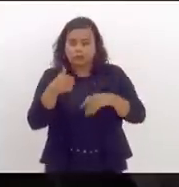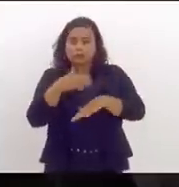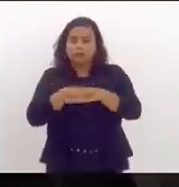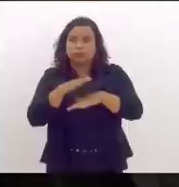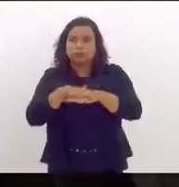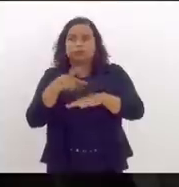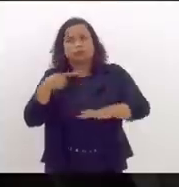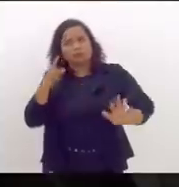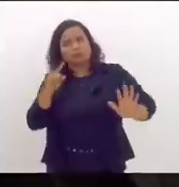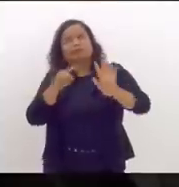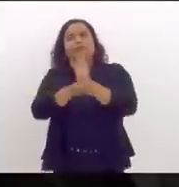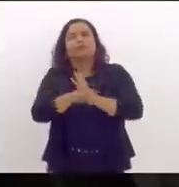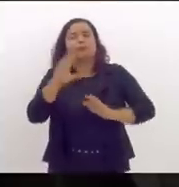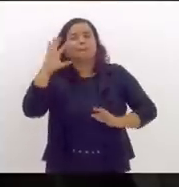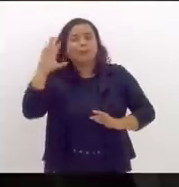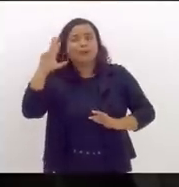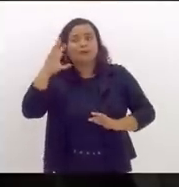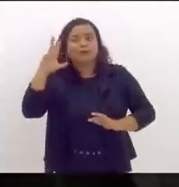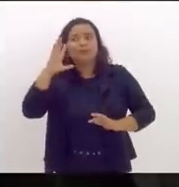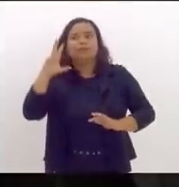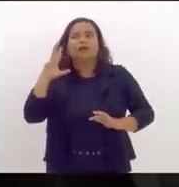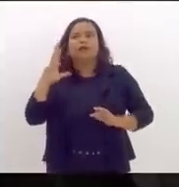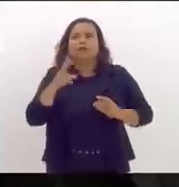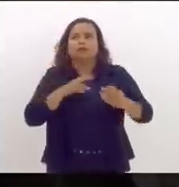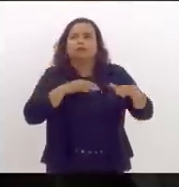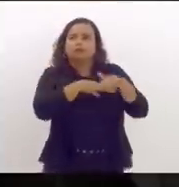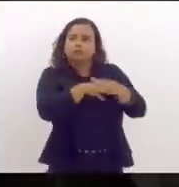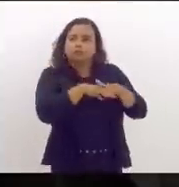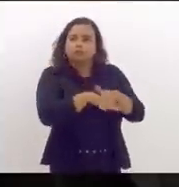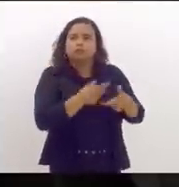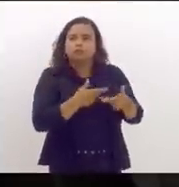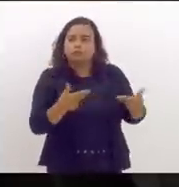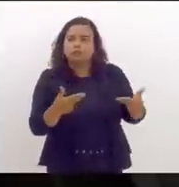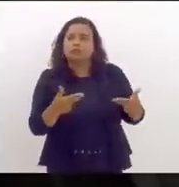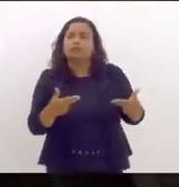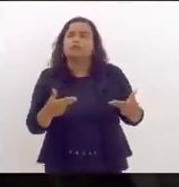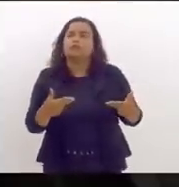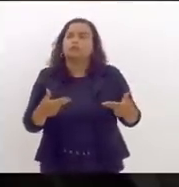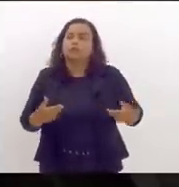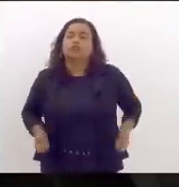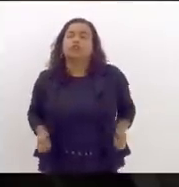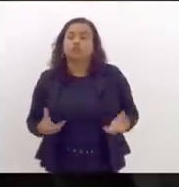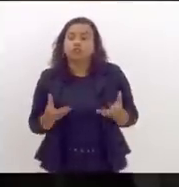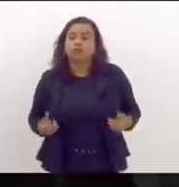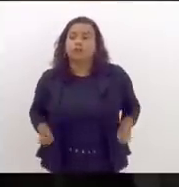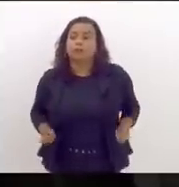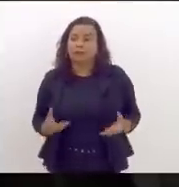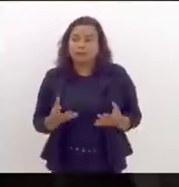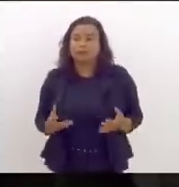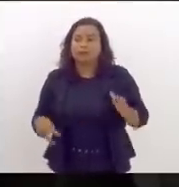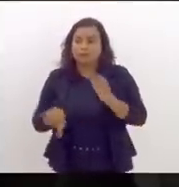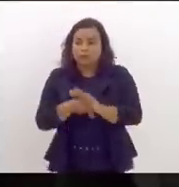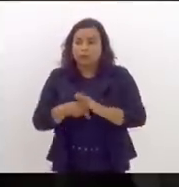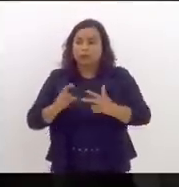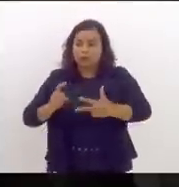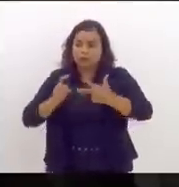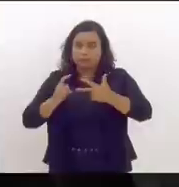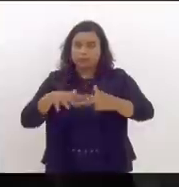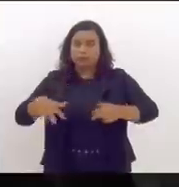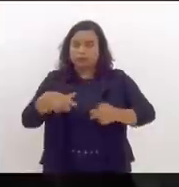se na previsão de receita da provisão de despesa com pessoal do